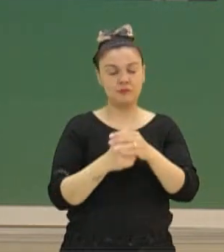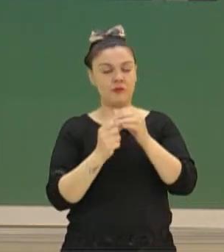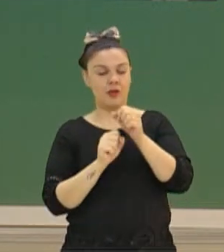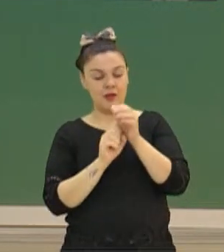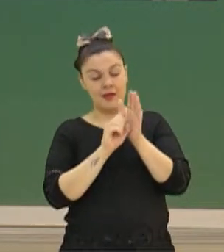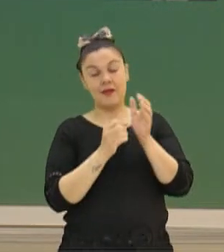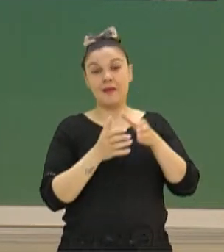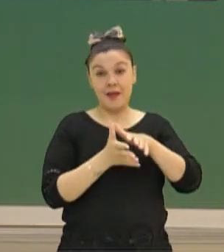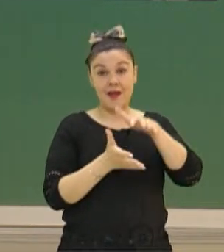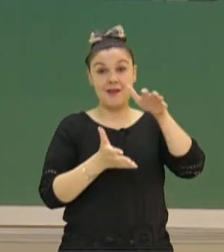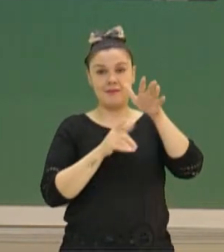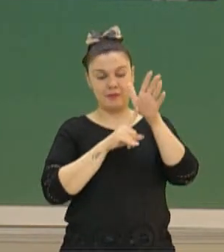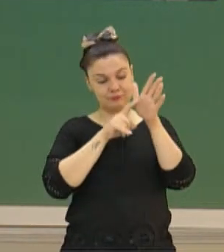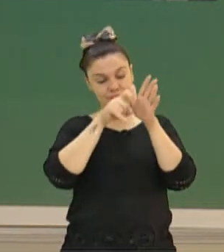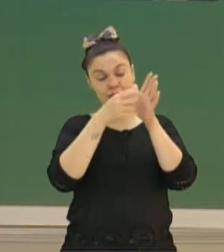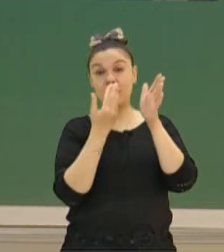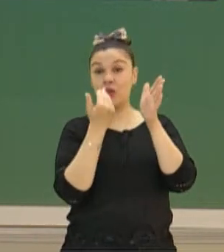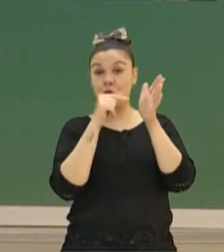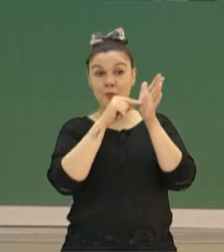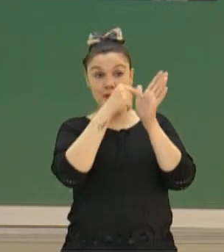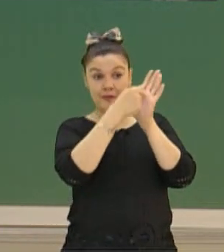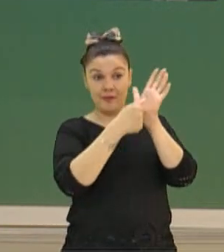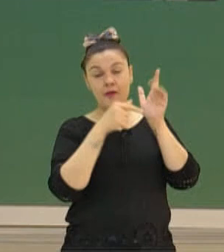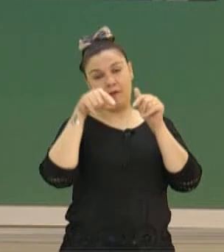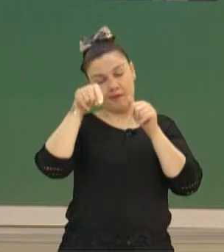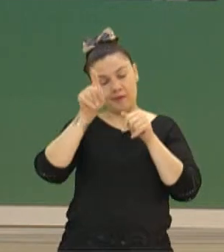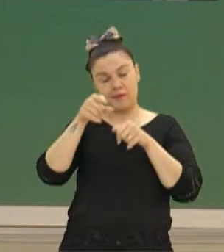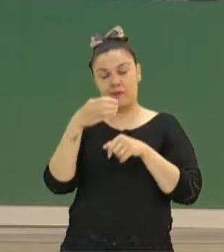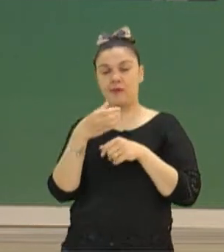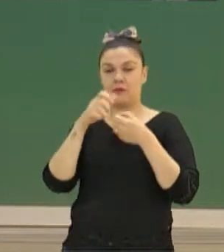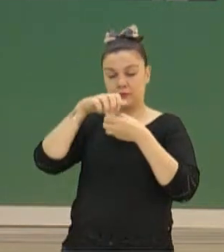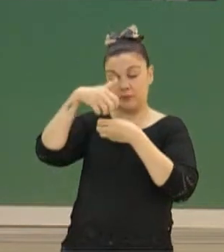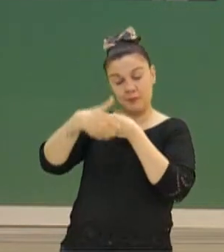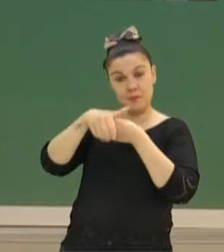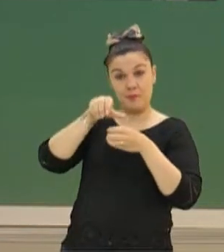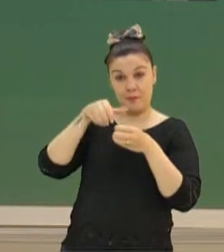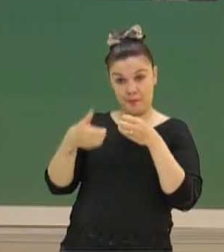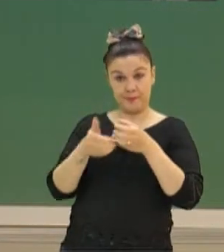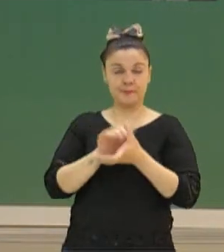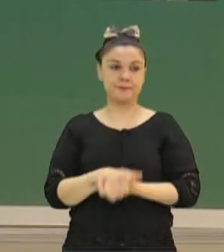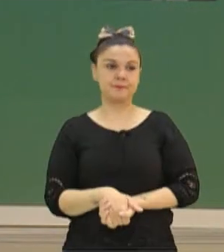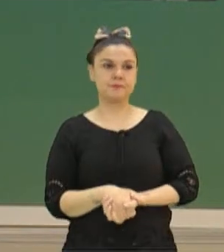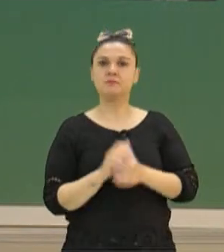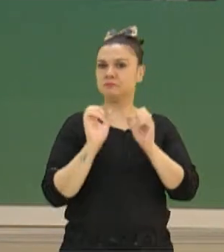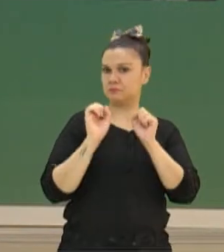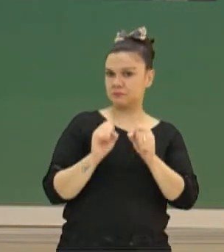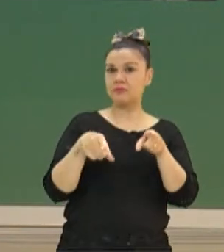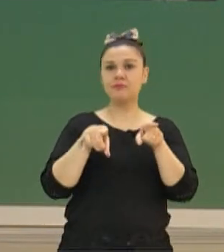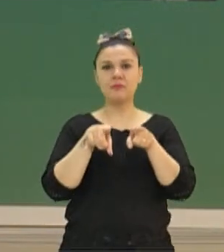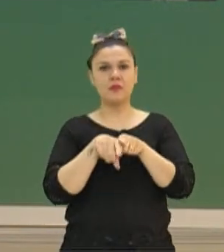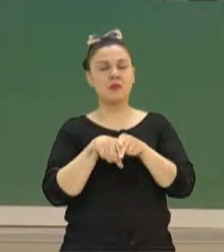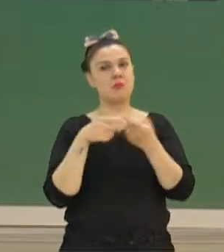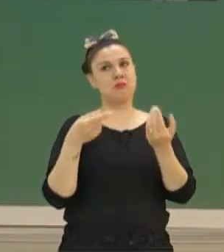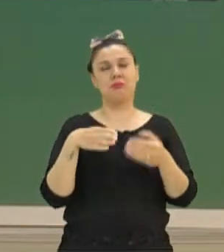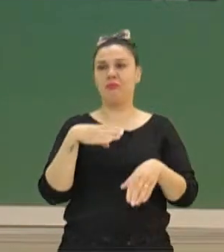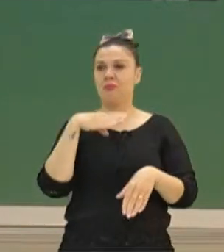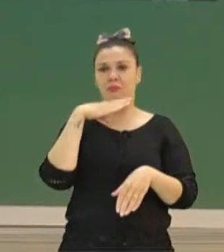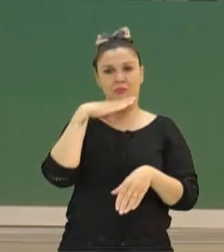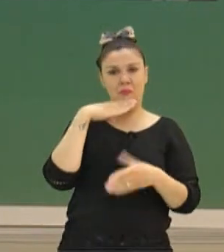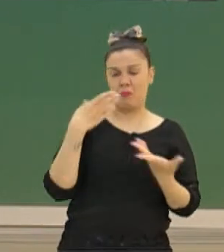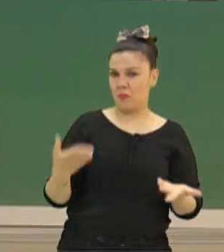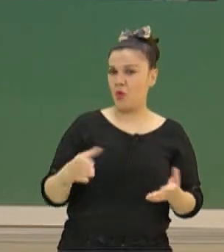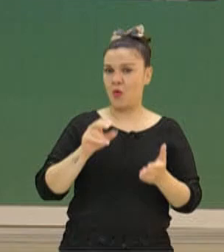vai se alimentar da fruta, que nesse caso é uma mexerica ou uma poncã, que pode ser também um mamão, pode ser